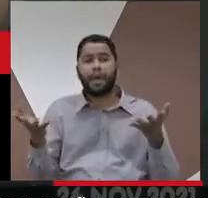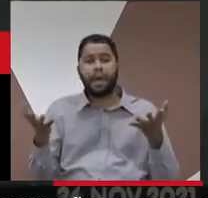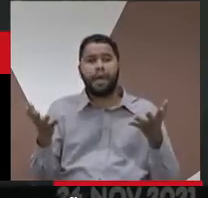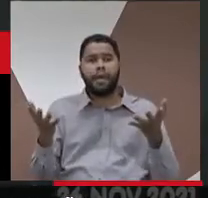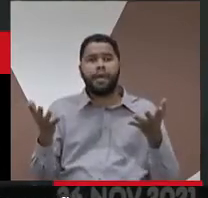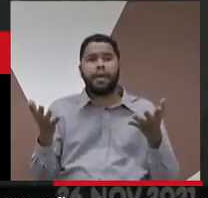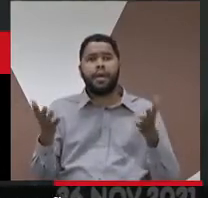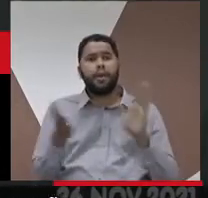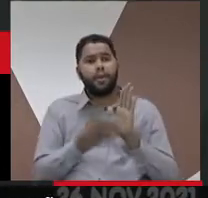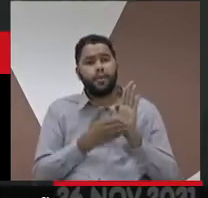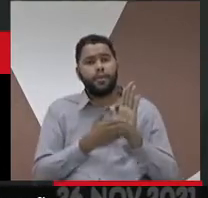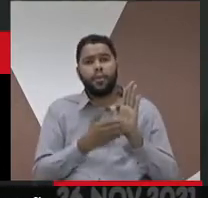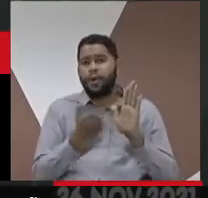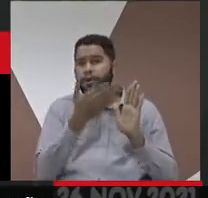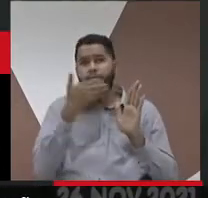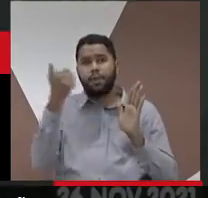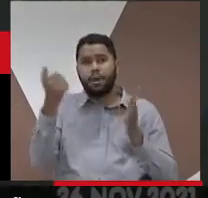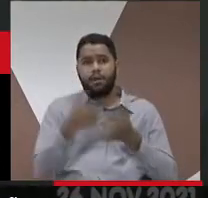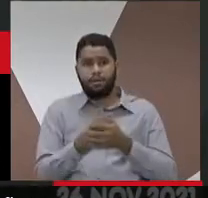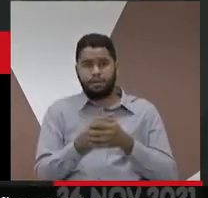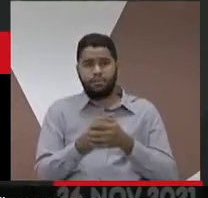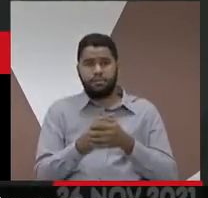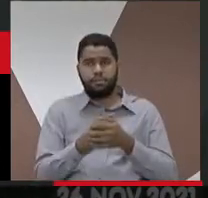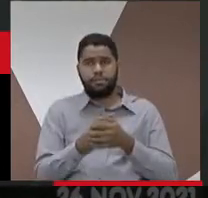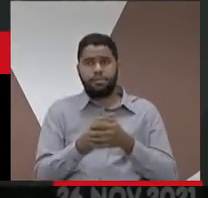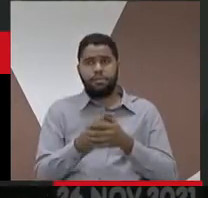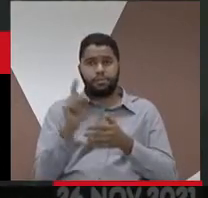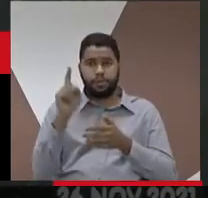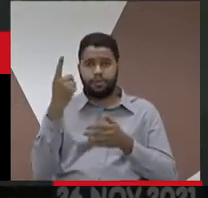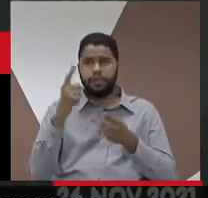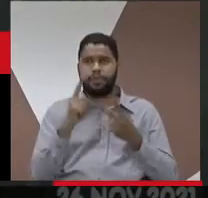esse que foi proposto era o melhor deles. Essa é a primeira coisa.